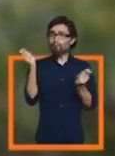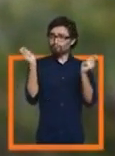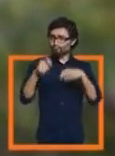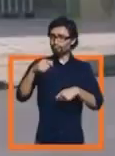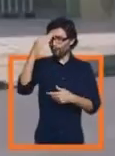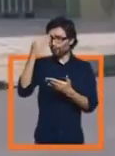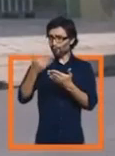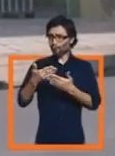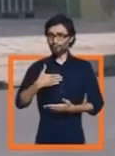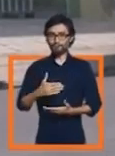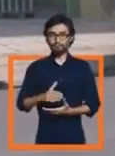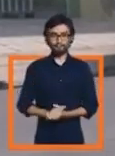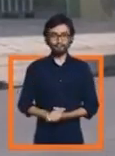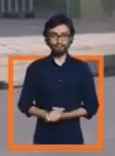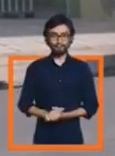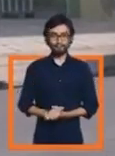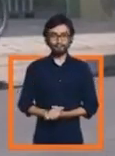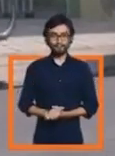conta comigo.